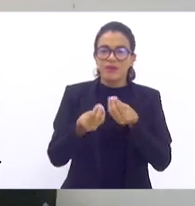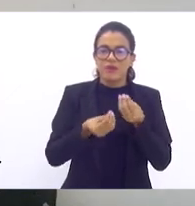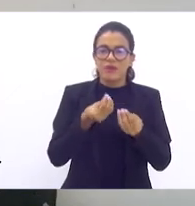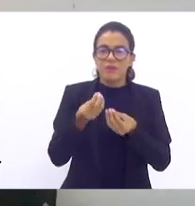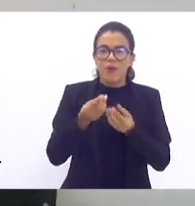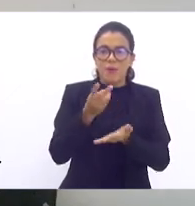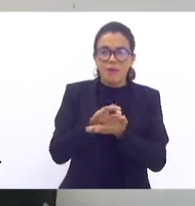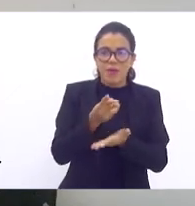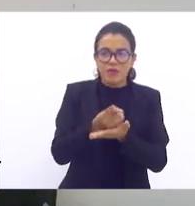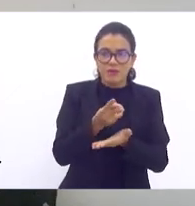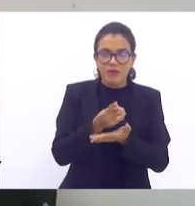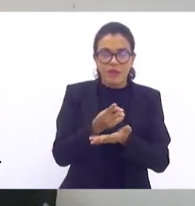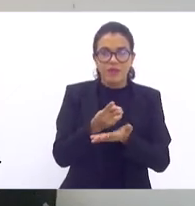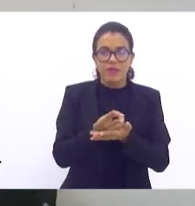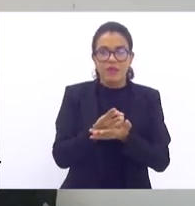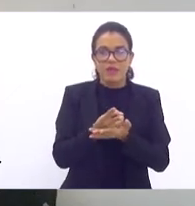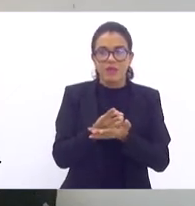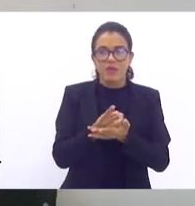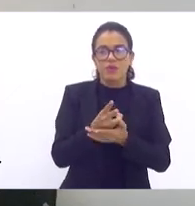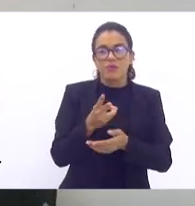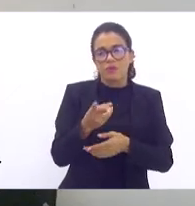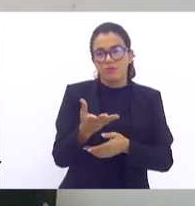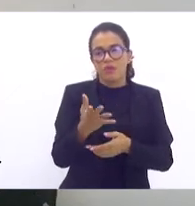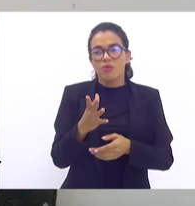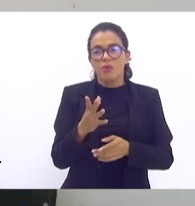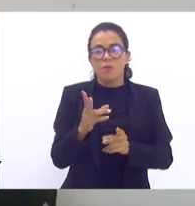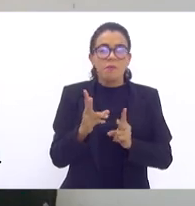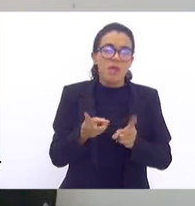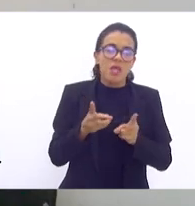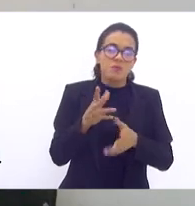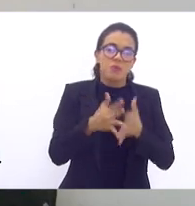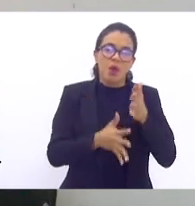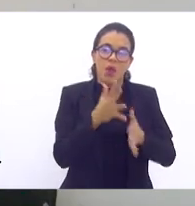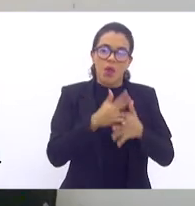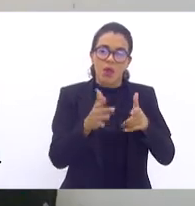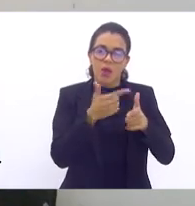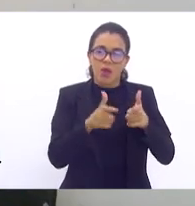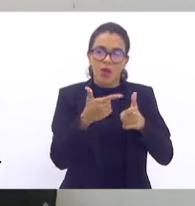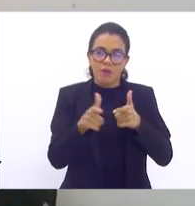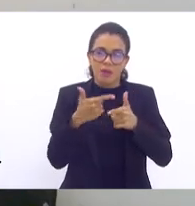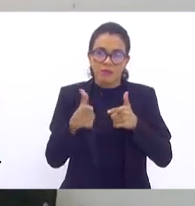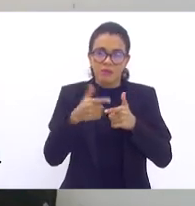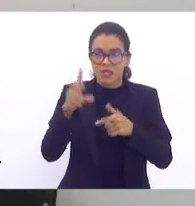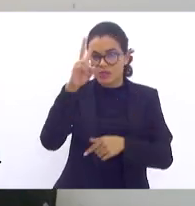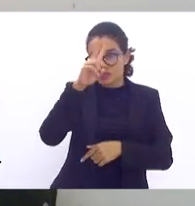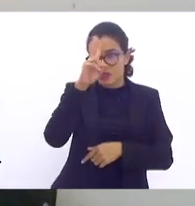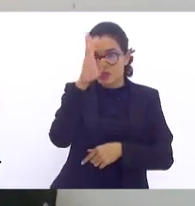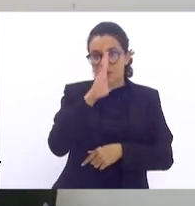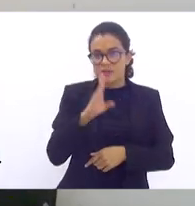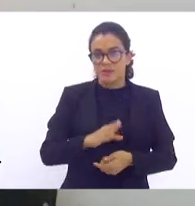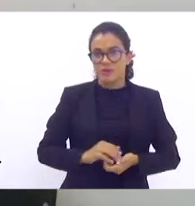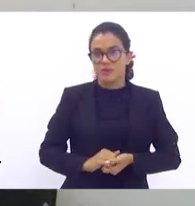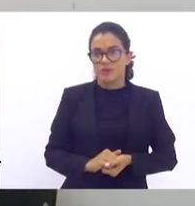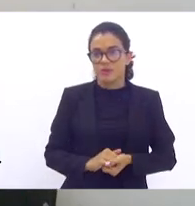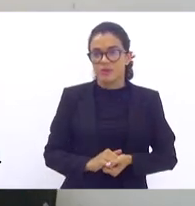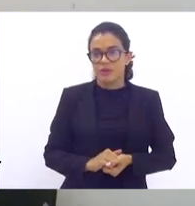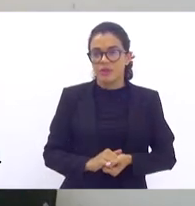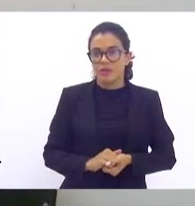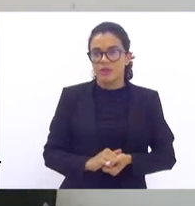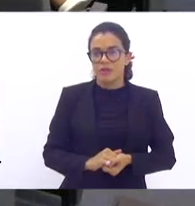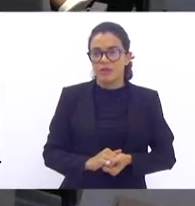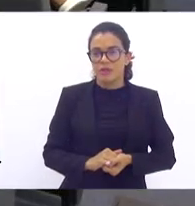fim que tivemos no governo anteriores do PT terminaram um completo colapso econômico dos maiores na história do nosso Brasil obrigado